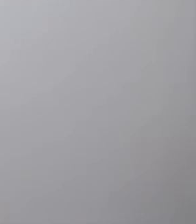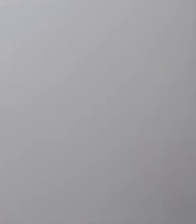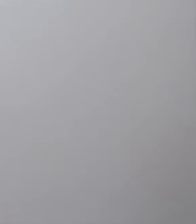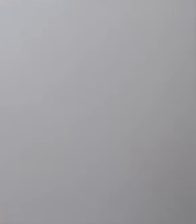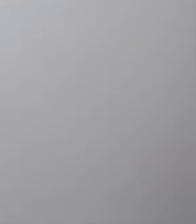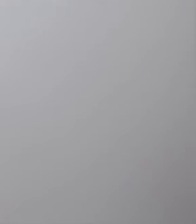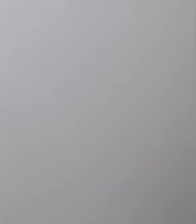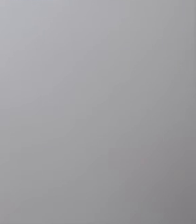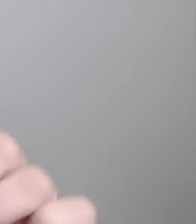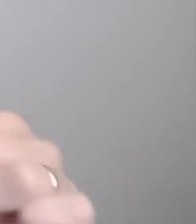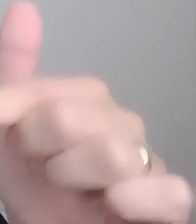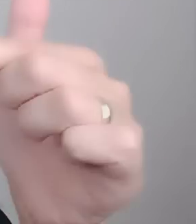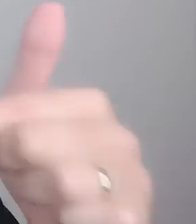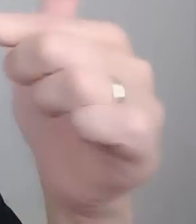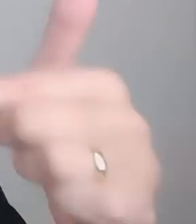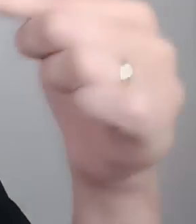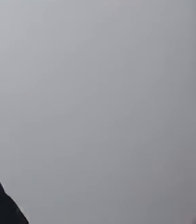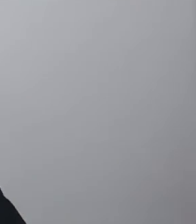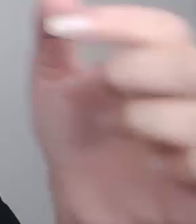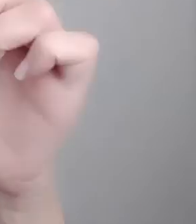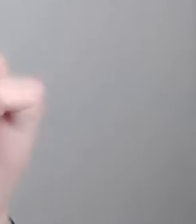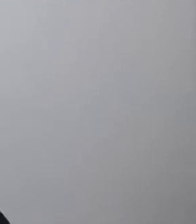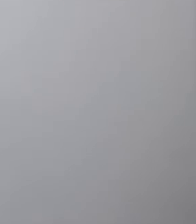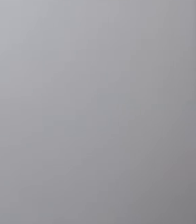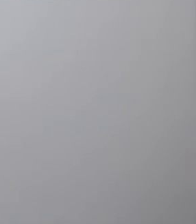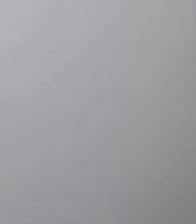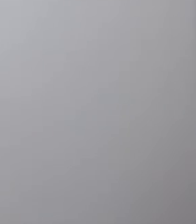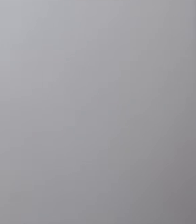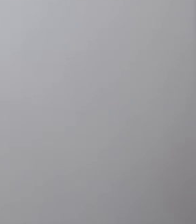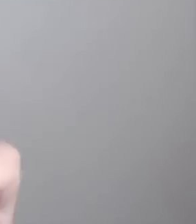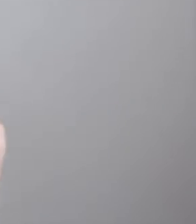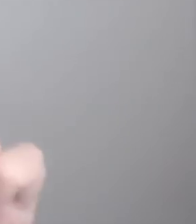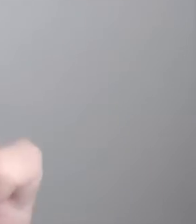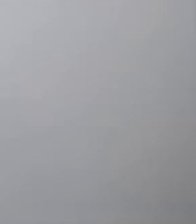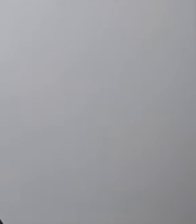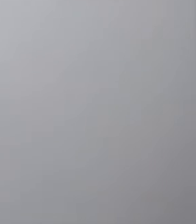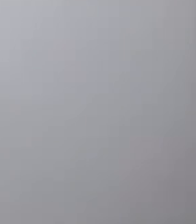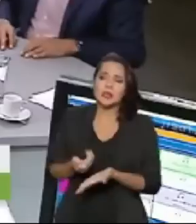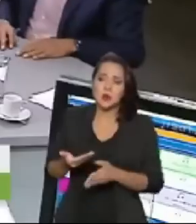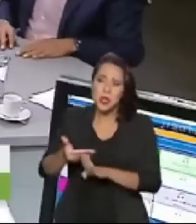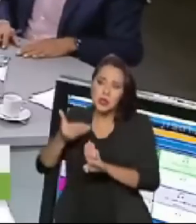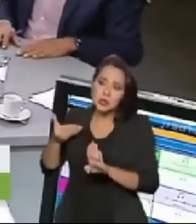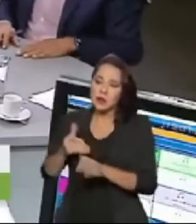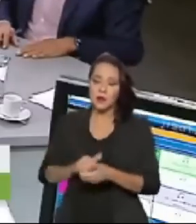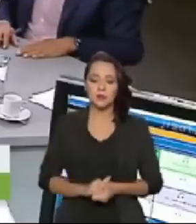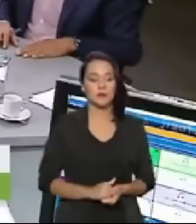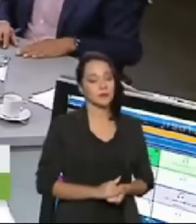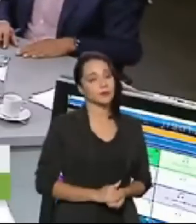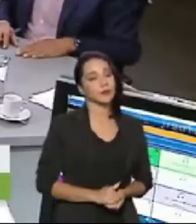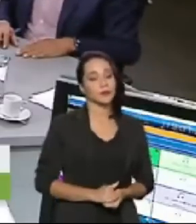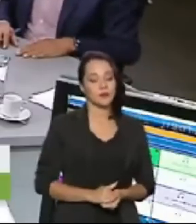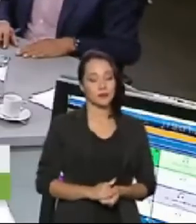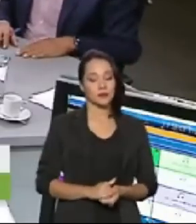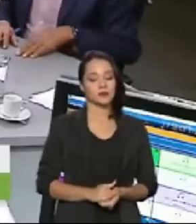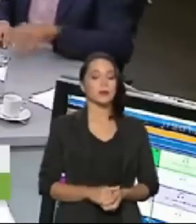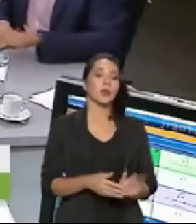antecipação dos calendários subsequentes aí do Auxílio Brasil de vocês. Confere esse vídeo aqui bem rapidinho. Olha, Nazi, a